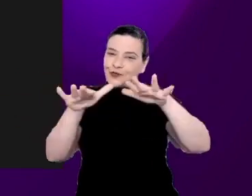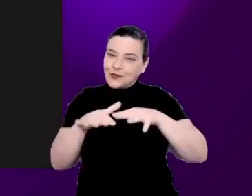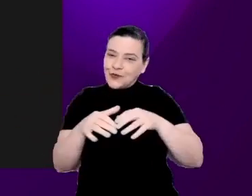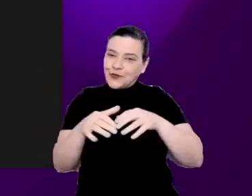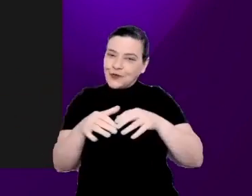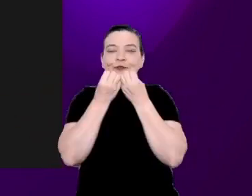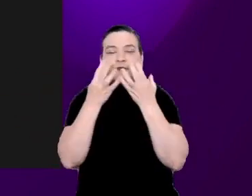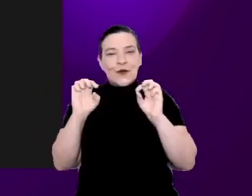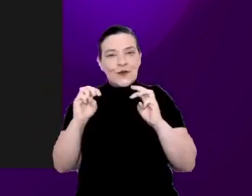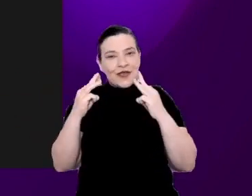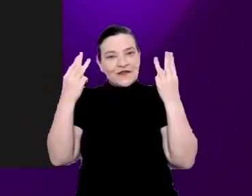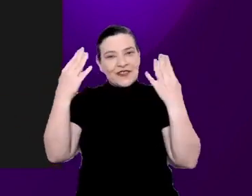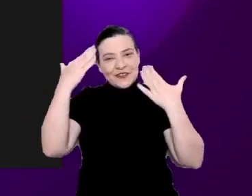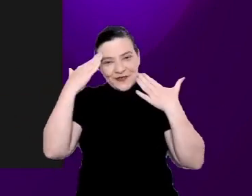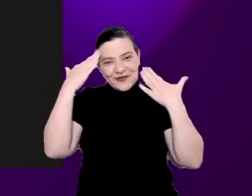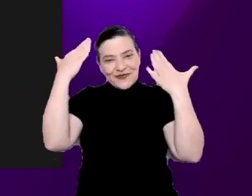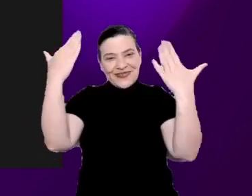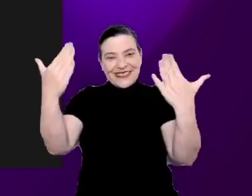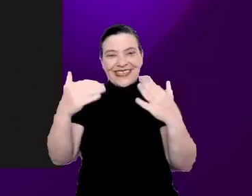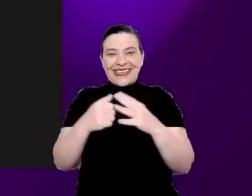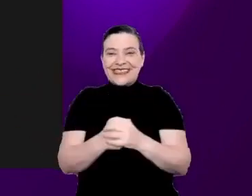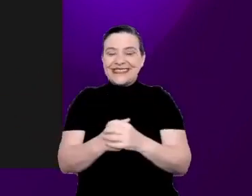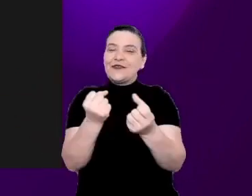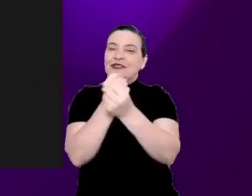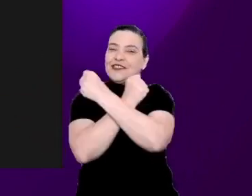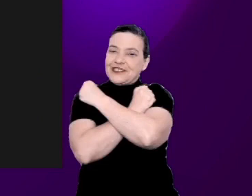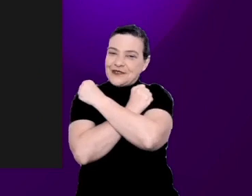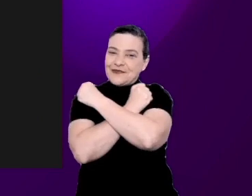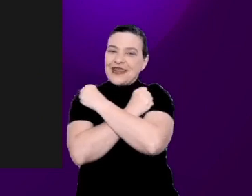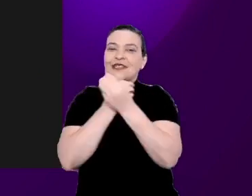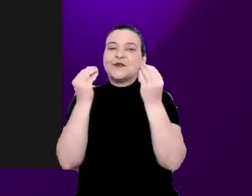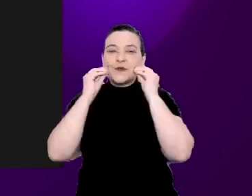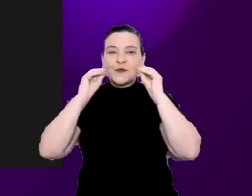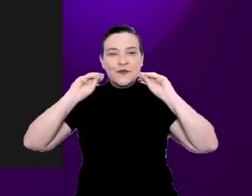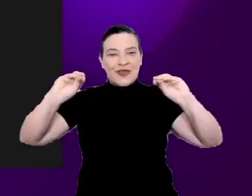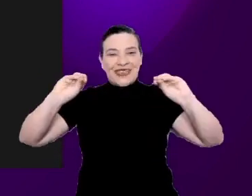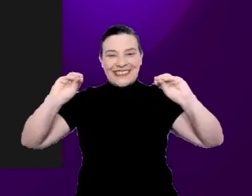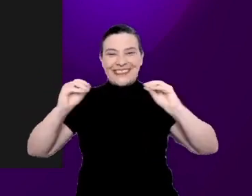evento pela frente. Muitíssimo obrigado, um grande abraço, um grande beijo a todos.